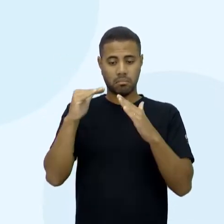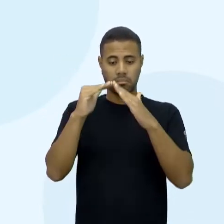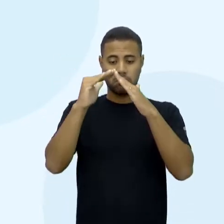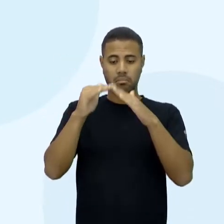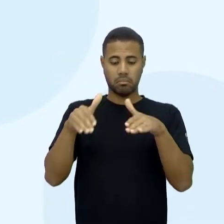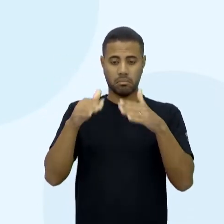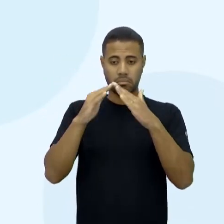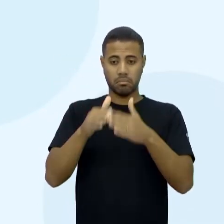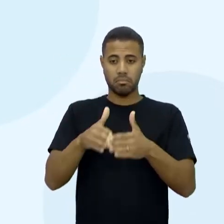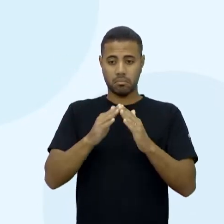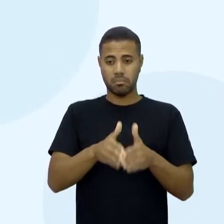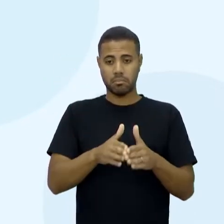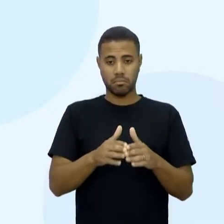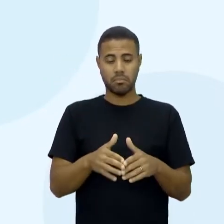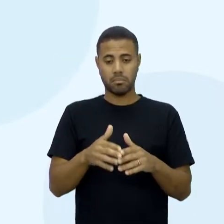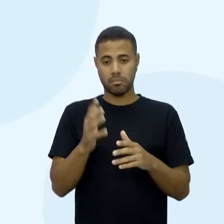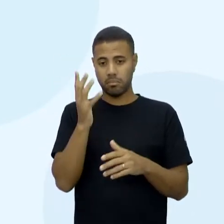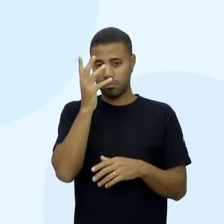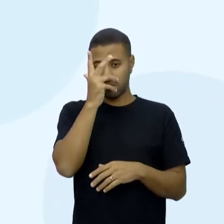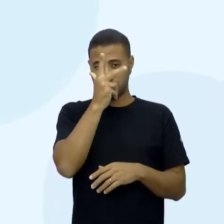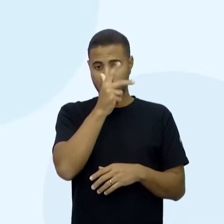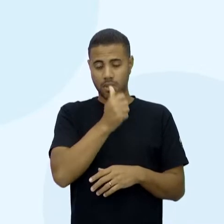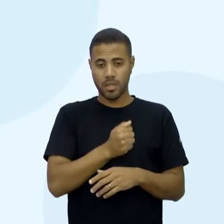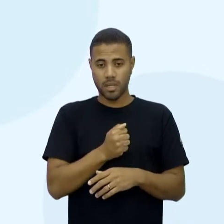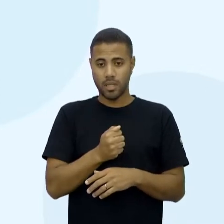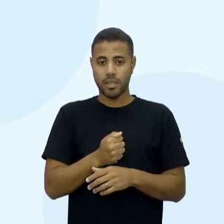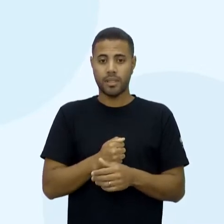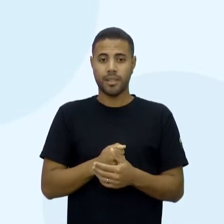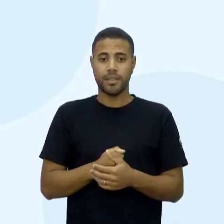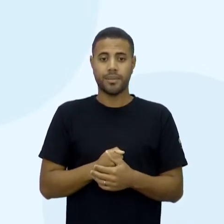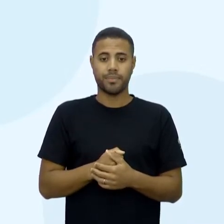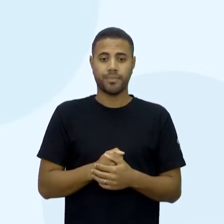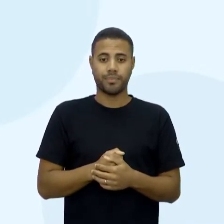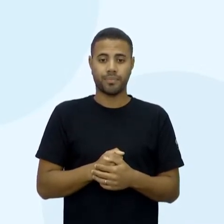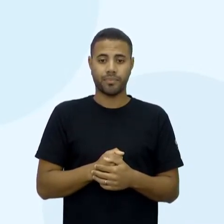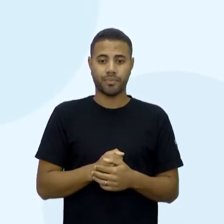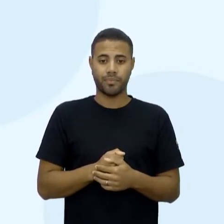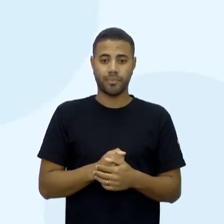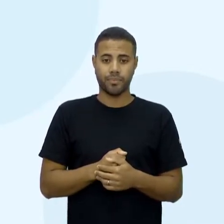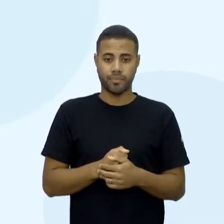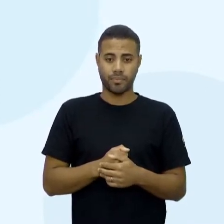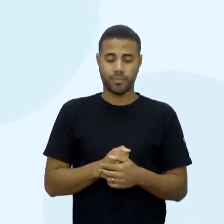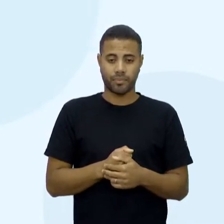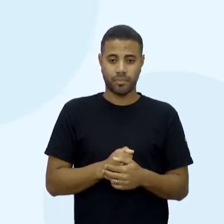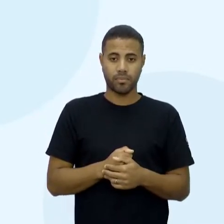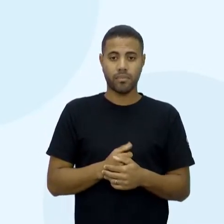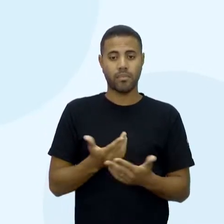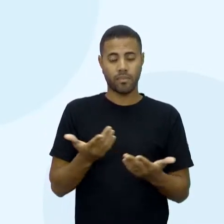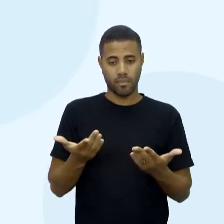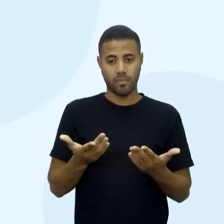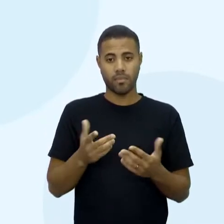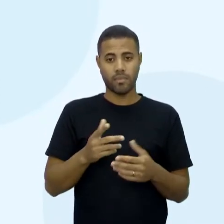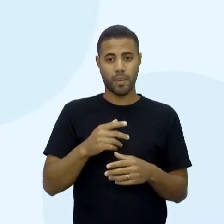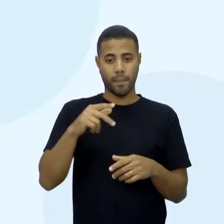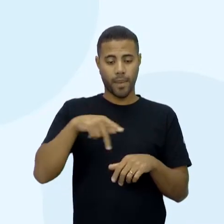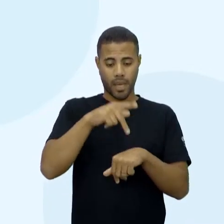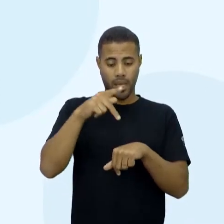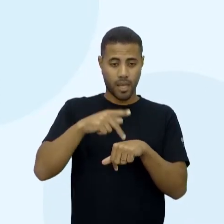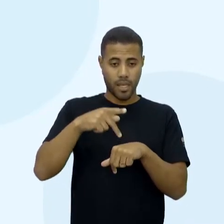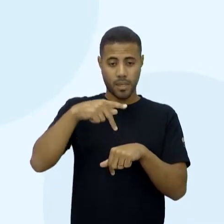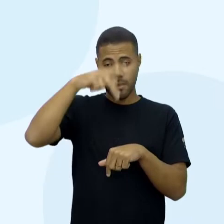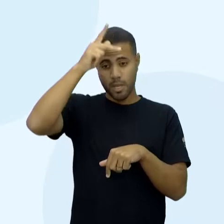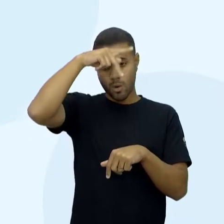tá? Então, é bem legal essa imagem. E as ruínas de Machu Picchu, elas pertencem, né? Elas são um